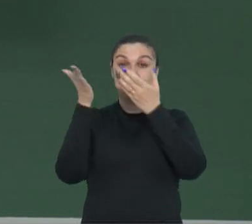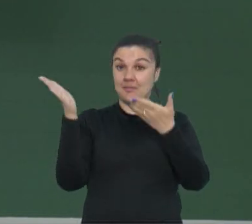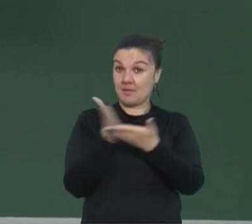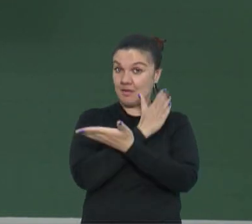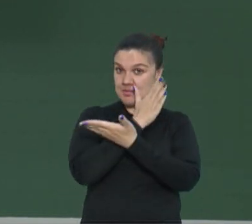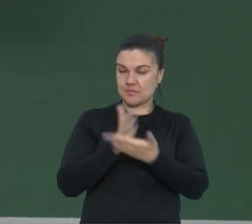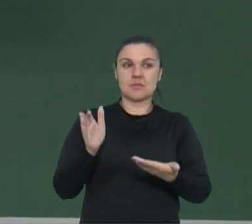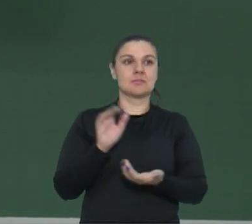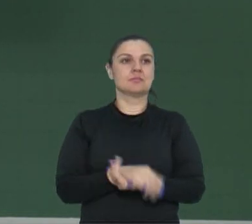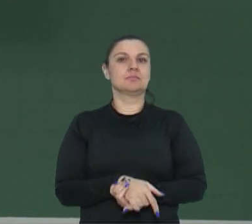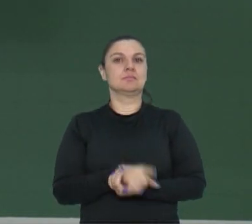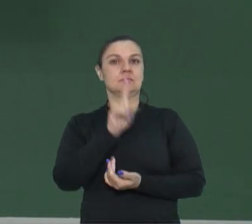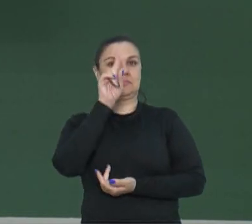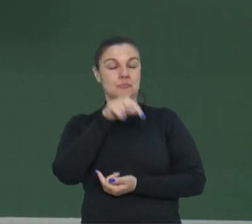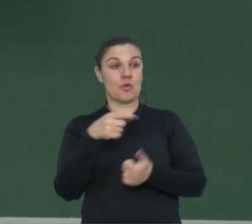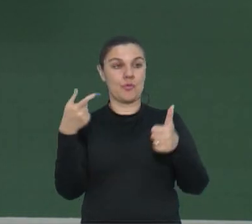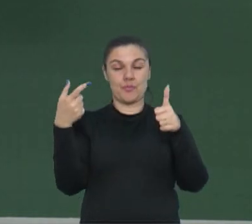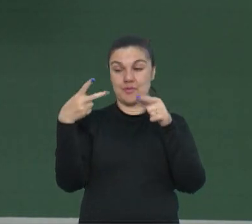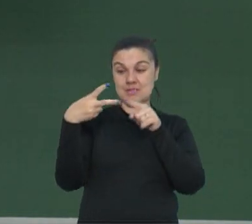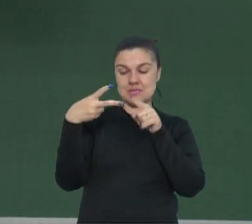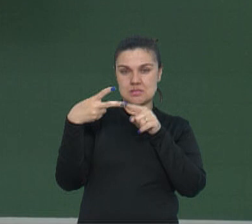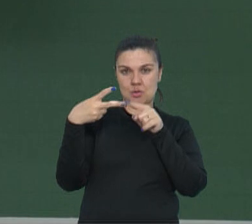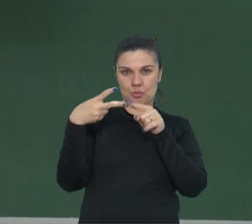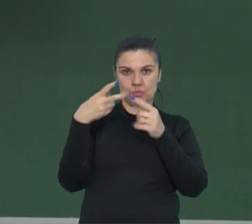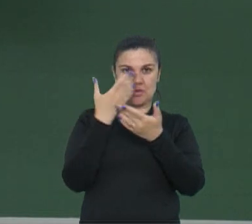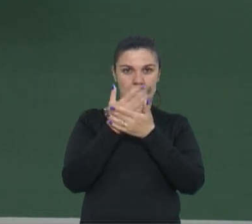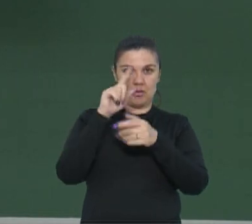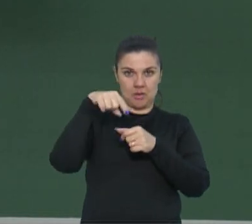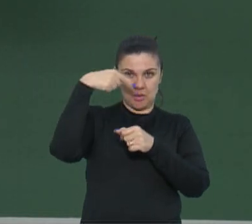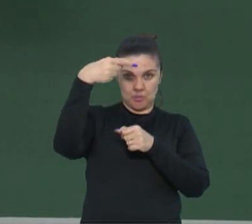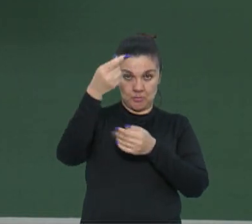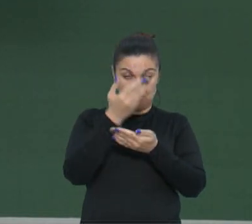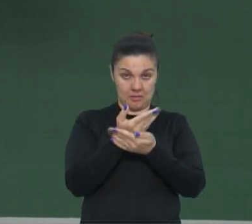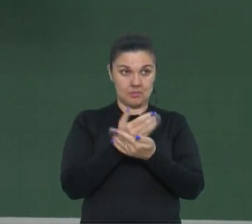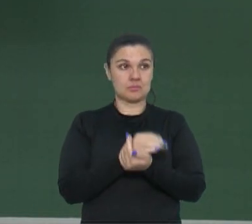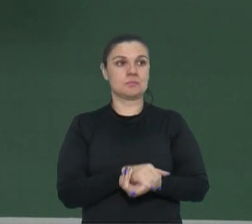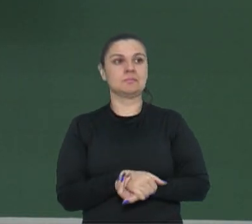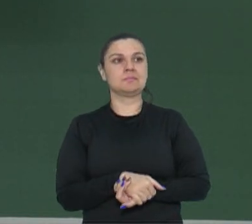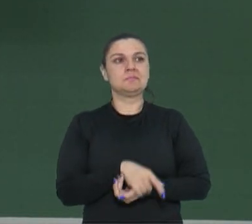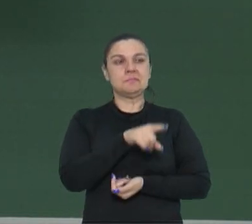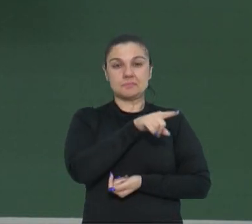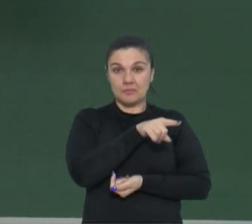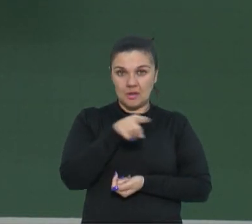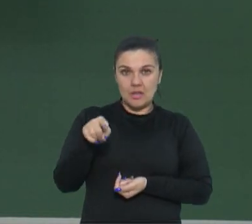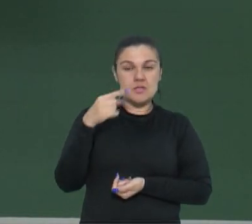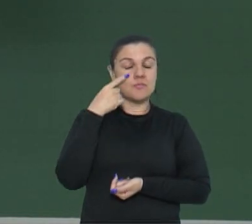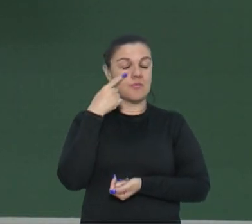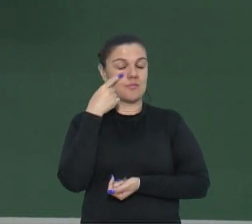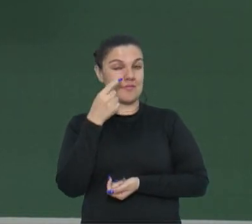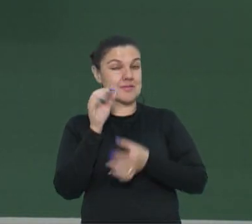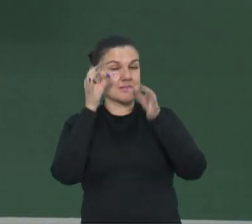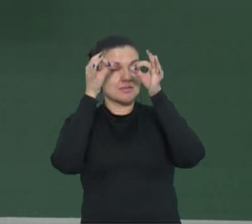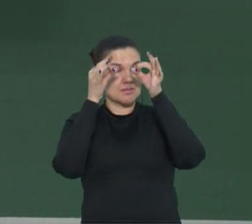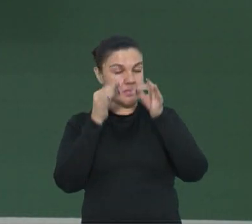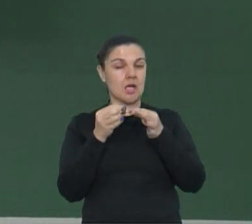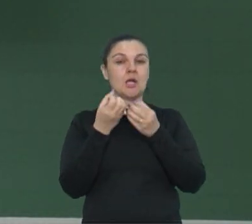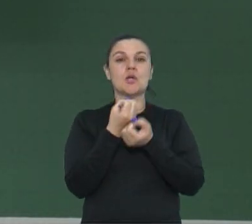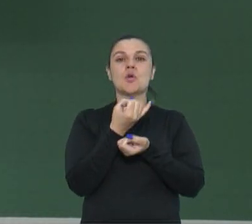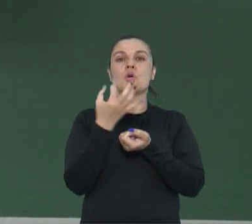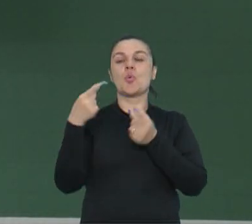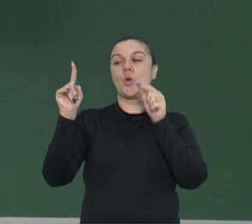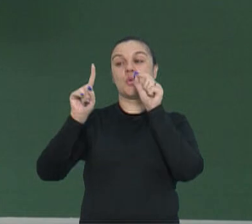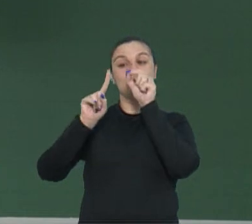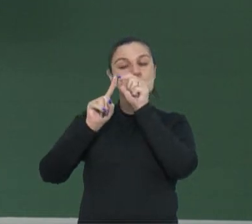classificação. Então, na aula 2, que nós vamos ver a classificação dos óxidos, que vai ser num outro momento, nós vamos ver certinho, conforme o